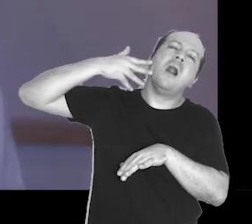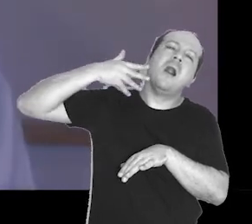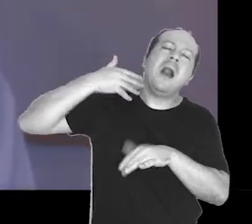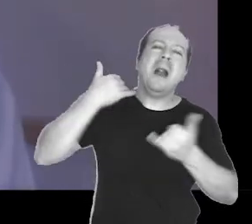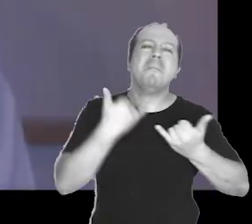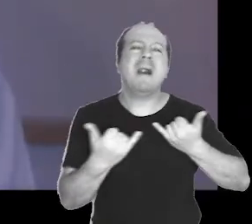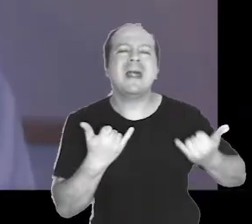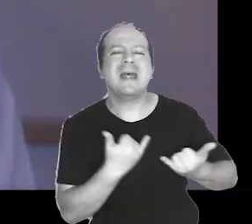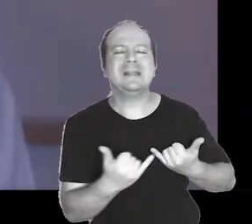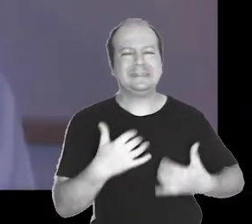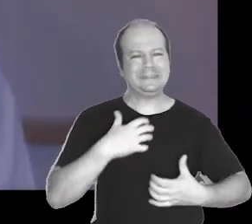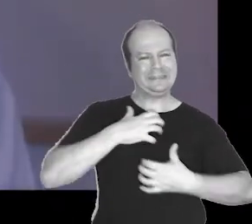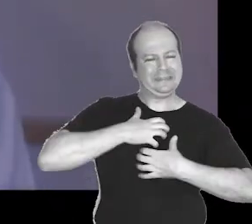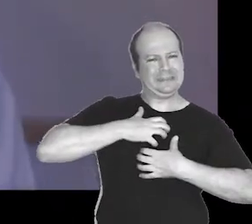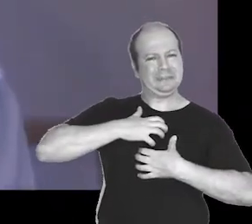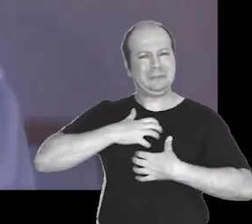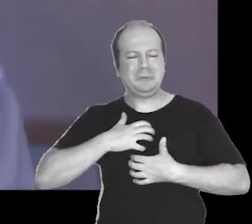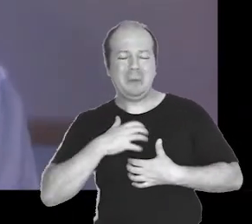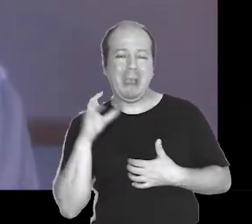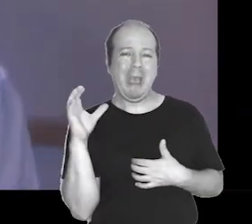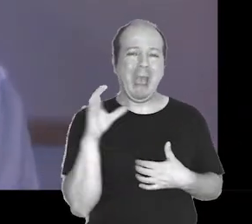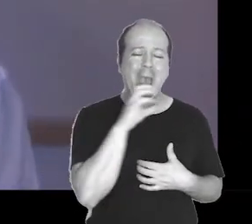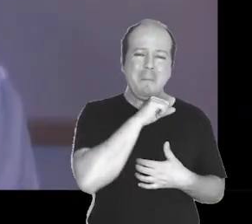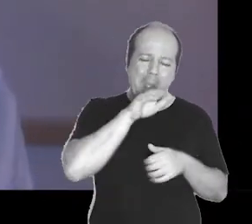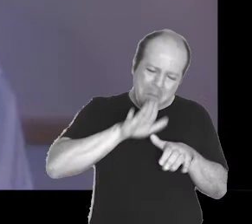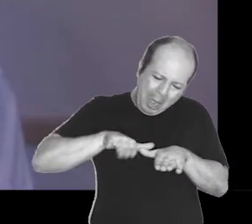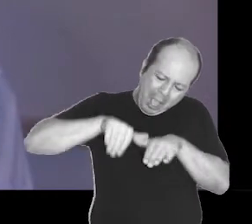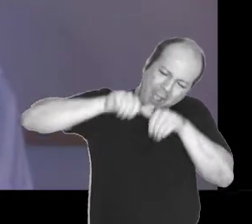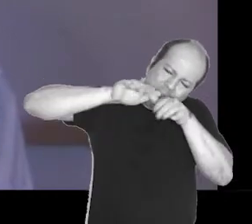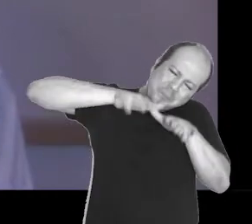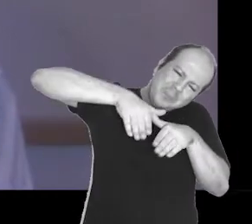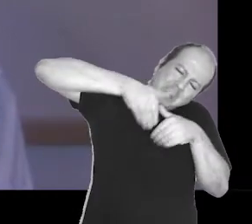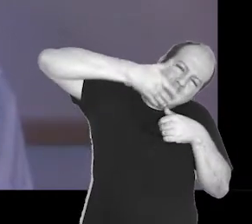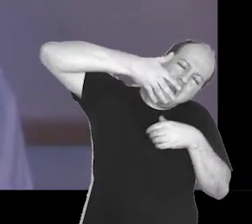como quem pretende introduzir o rabo na boca